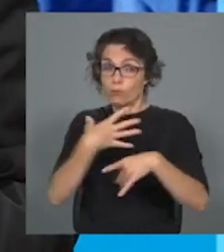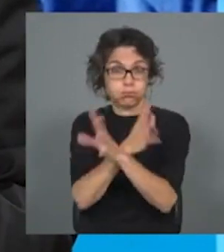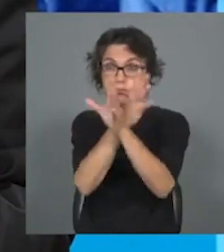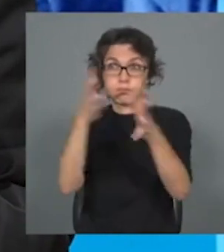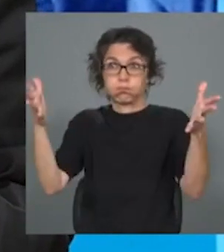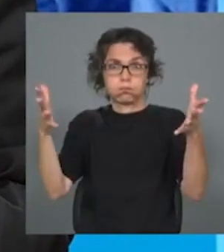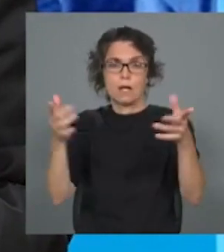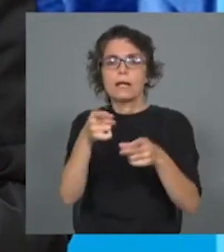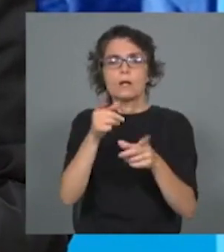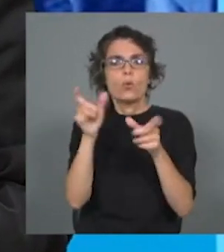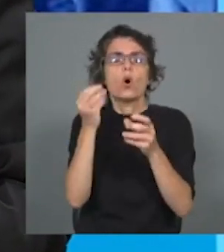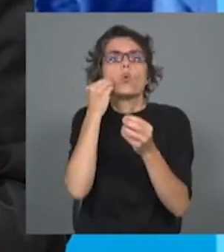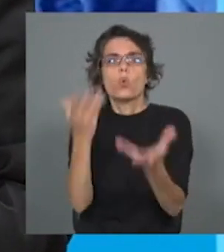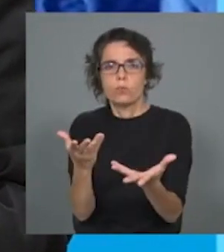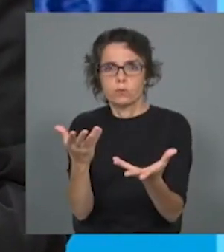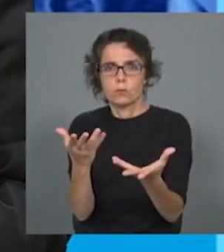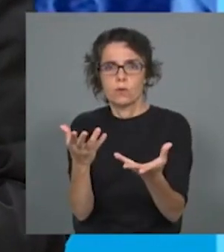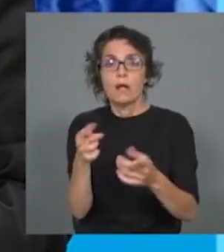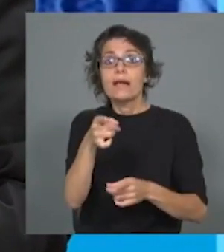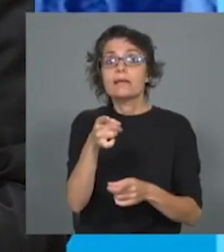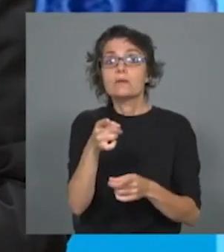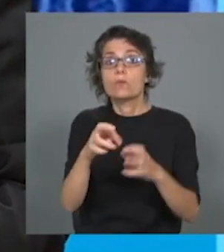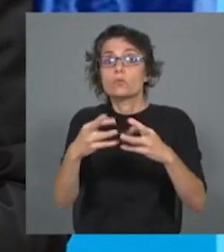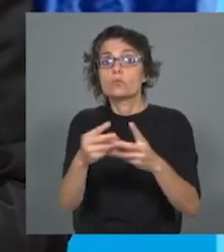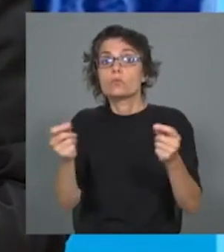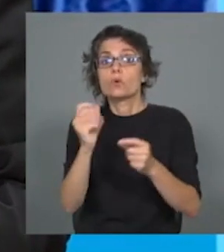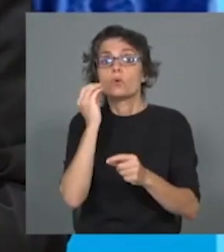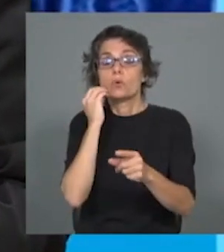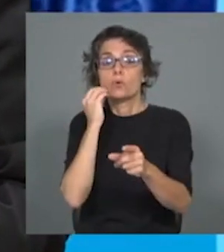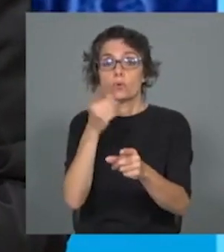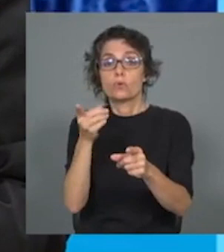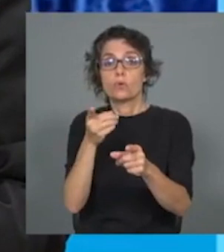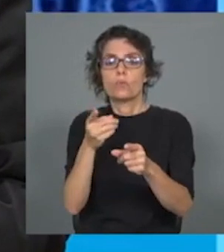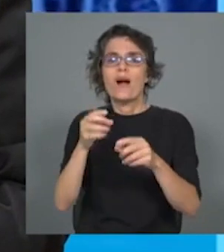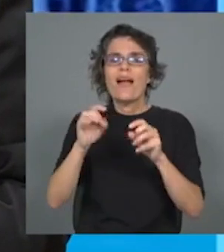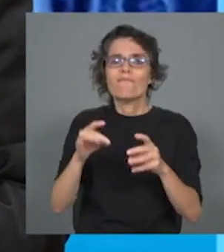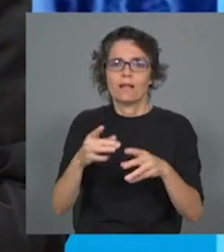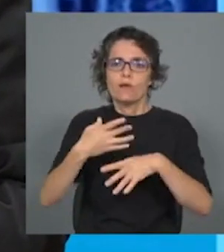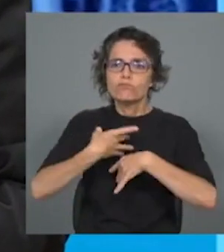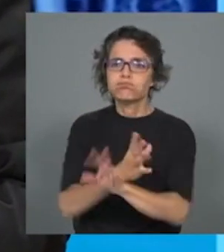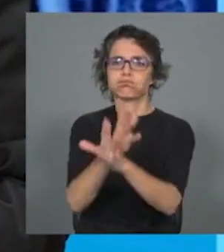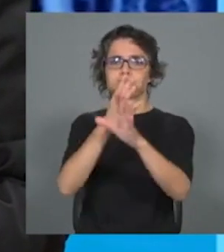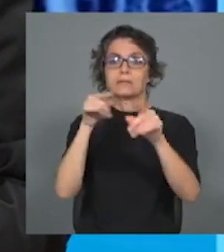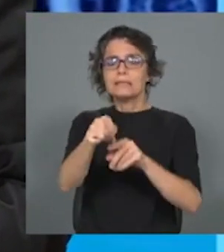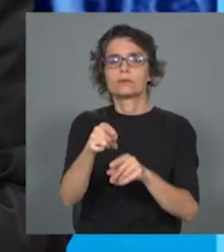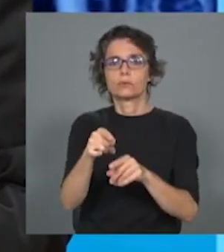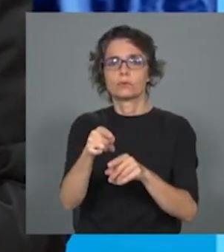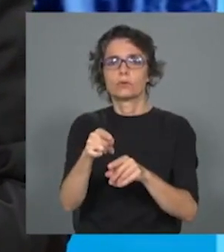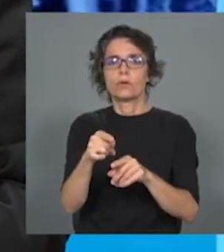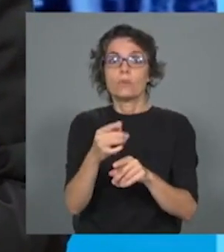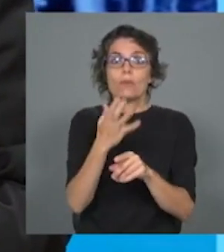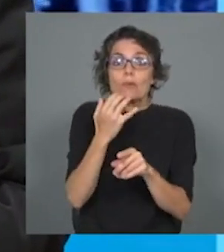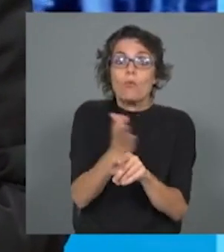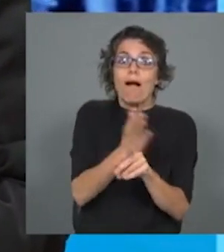corresponder para os dominar e por isso a única solução é não criar condições para que os fogos aconteçam e isso passa por um imperativo